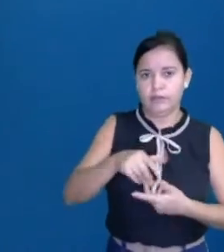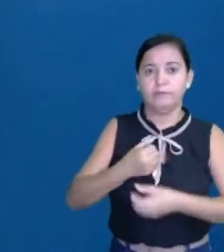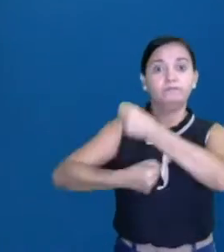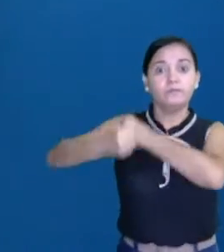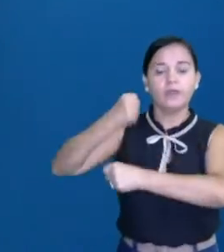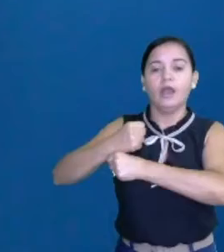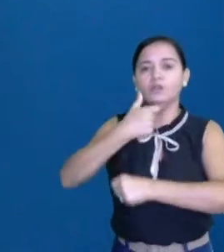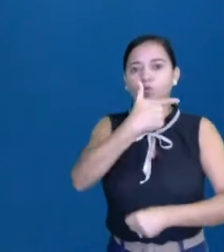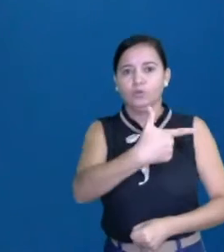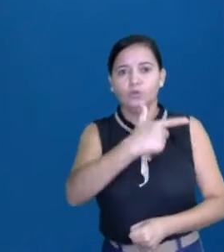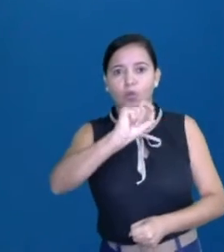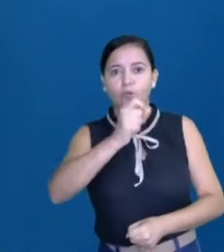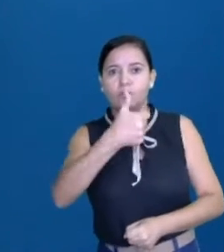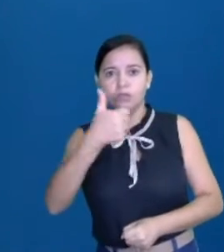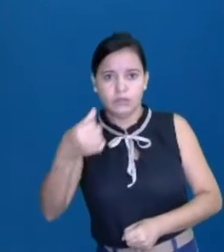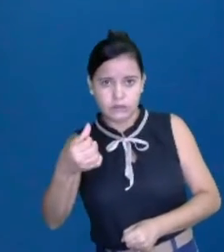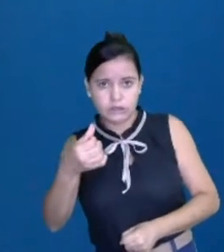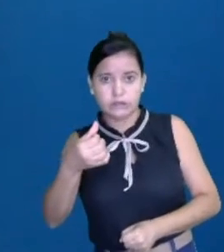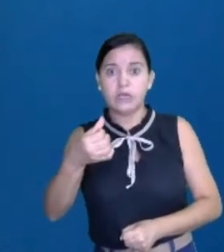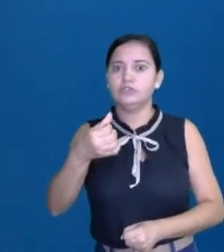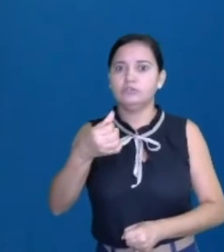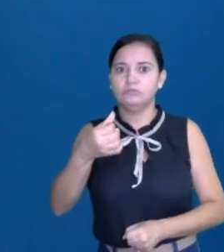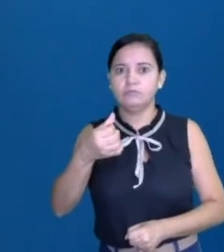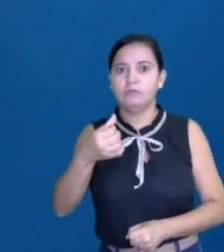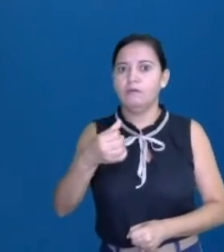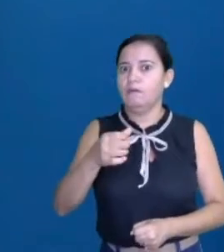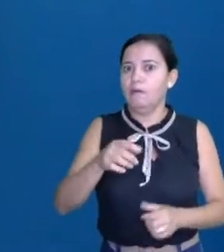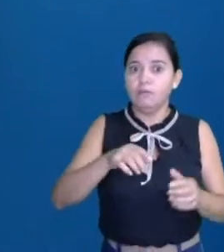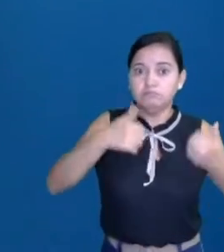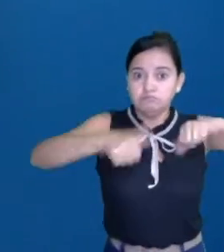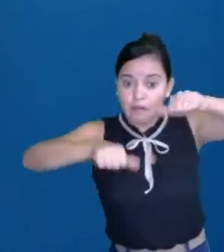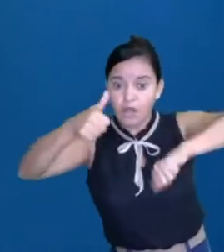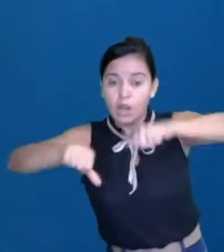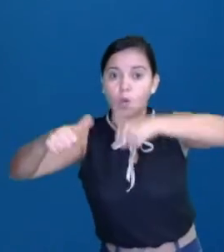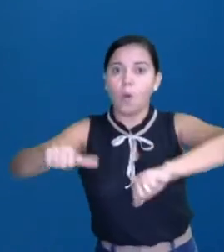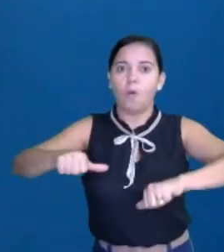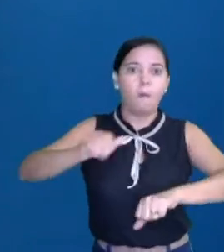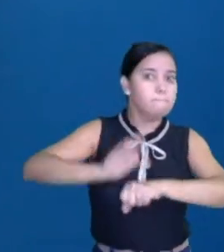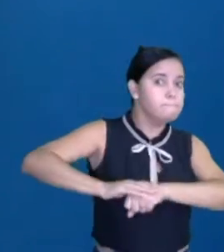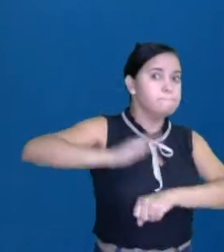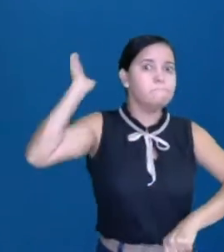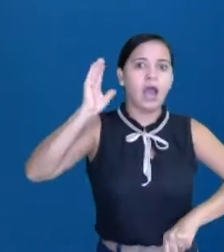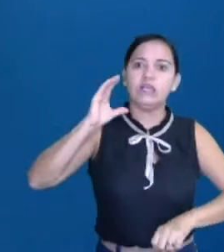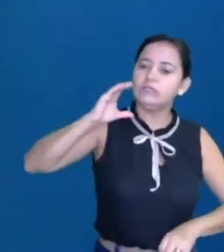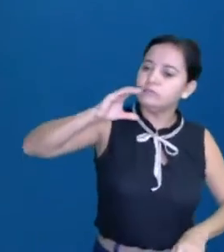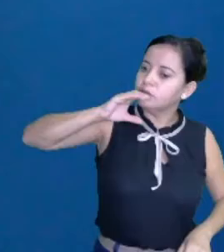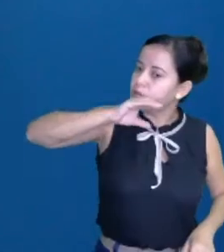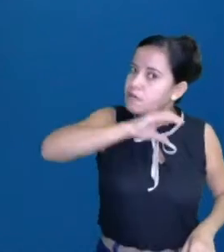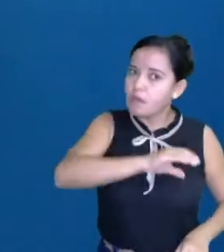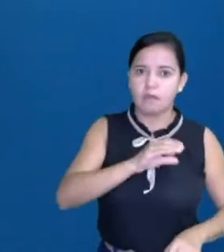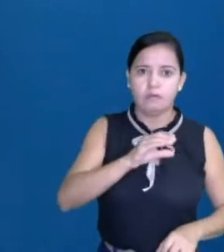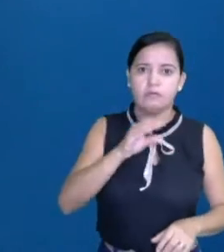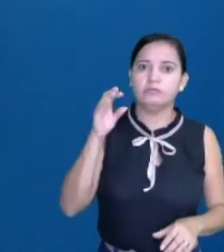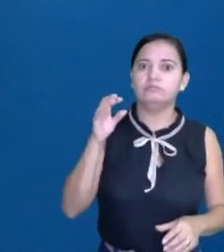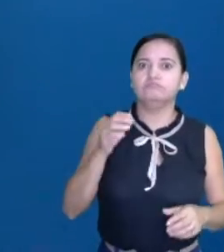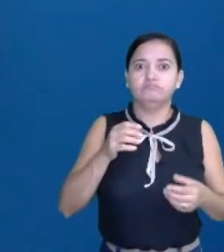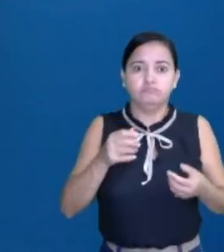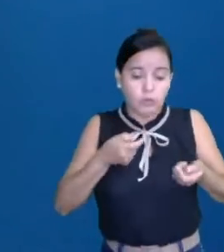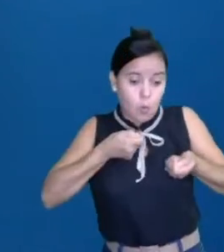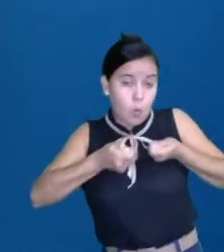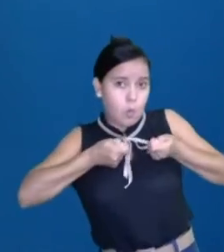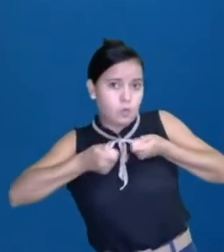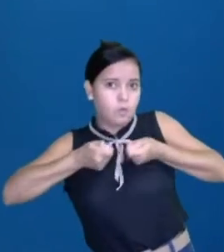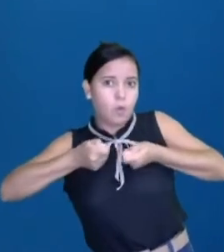foi considerado o ano mais quente de todo o processo de quantificação e de controle que é